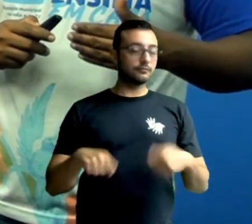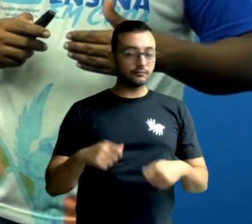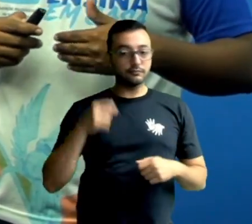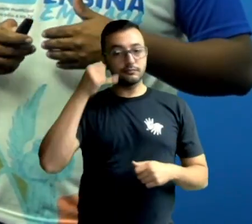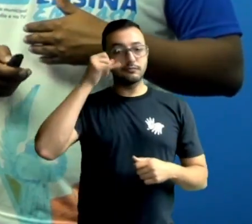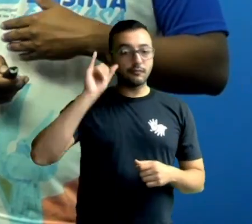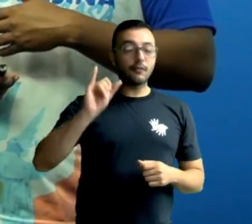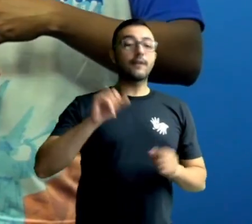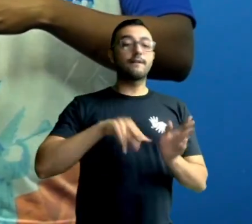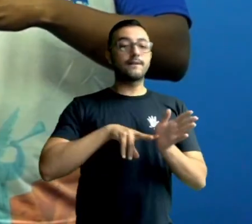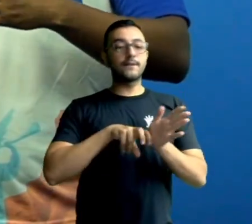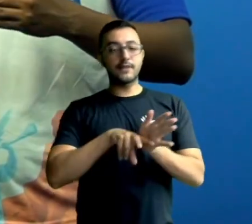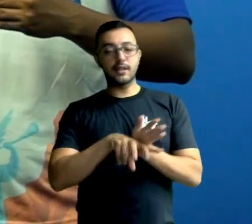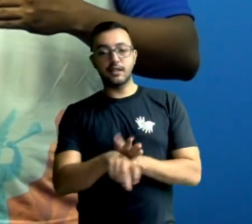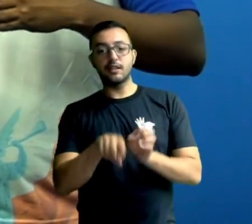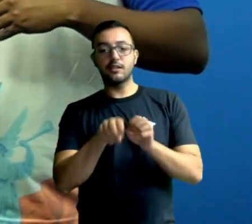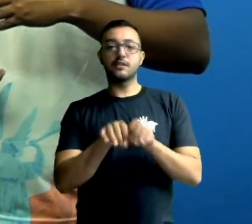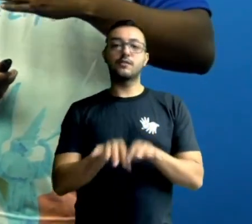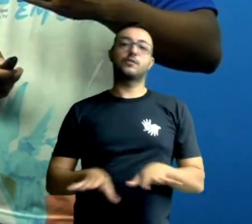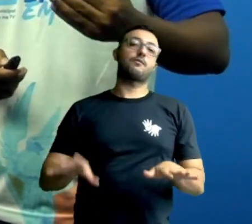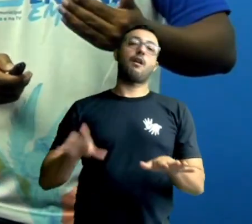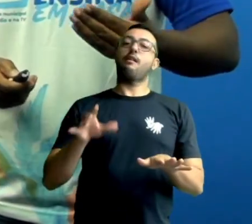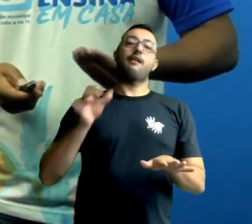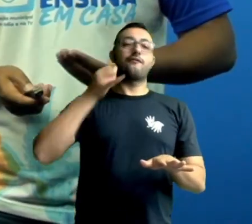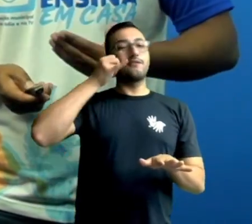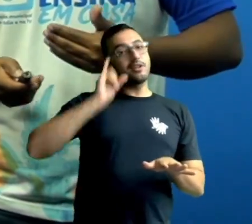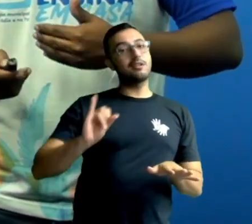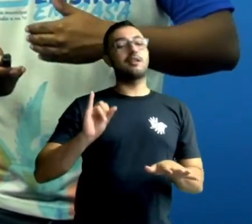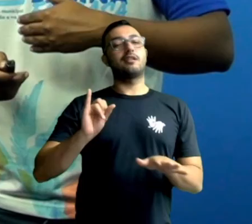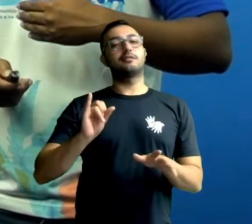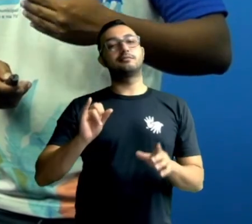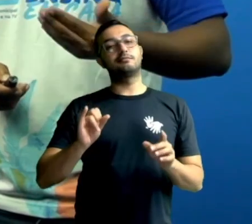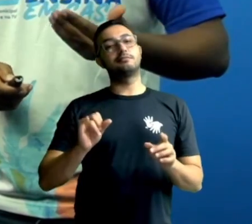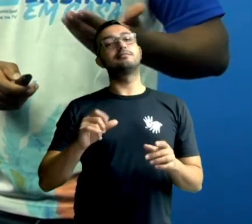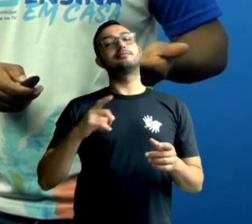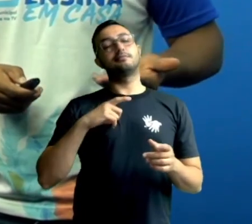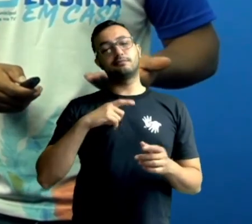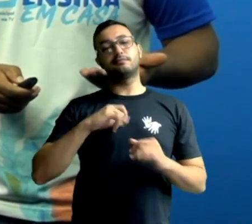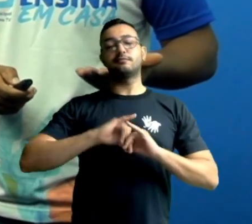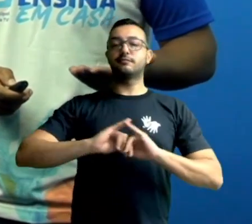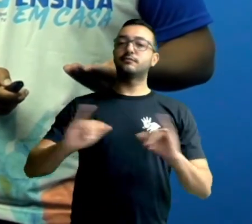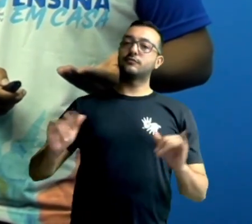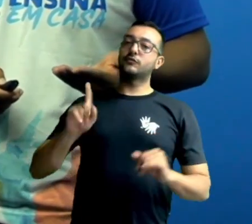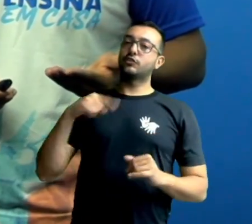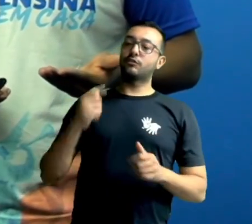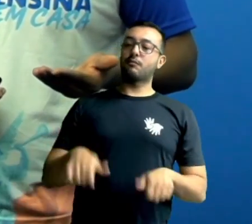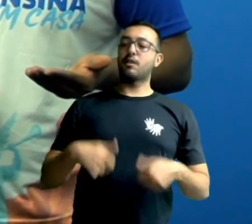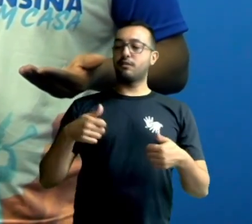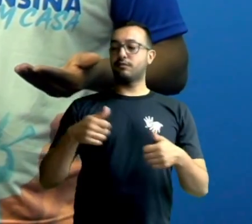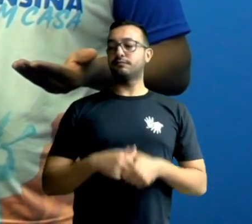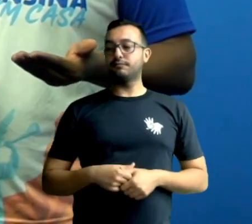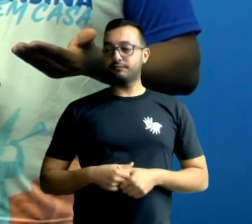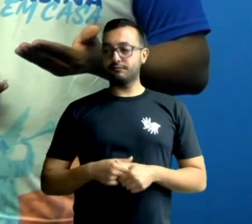evitar que o vírus se dissemine, informando as autoridades o que é melhor para nós.